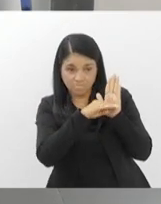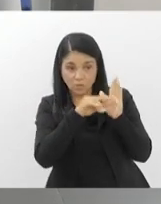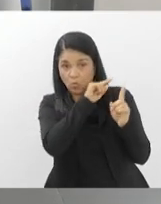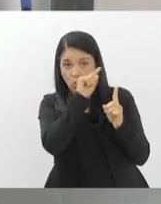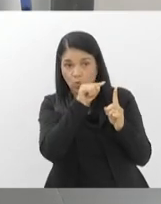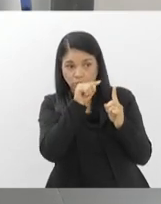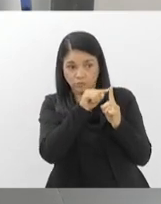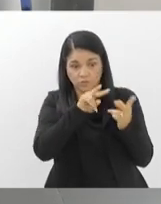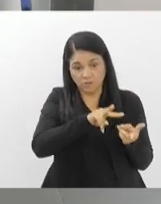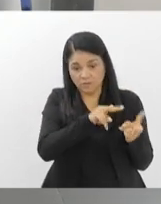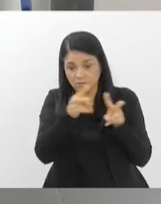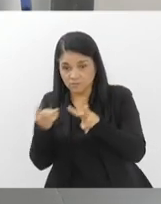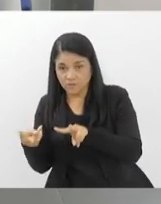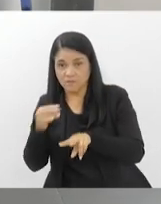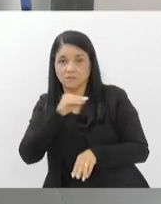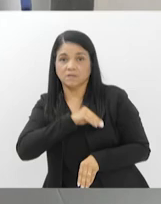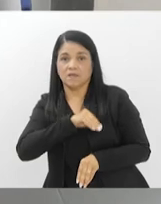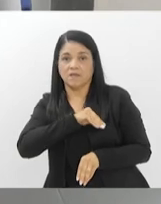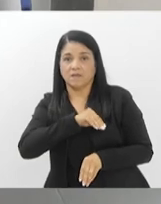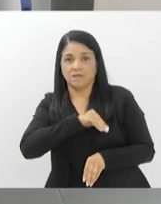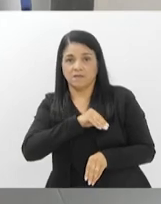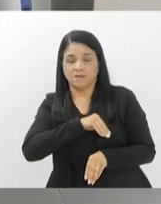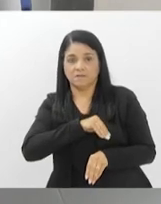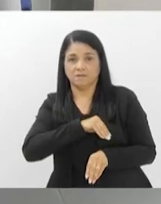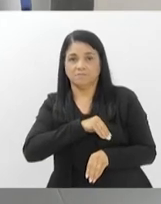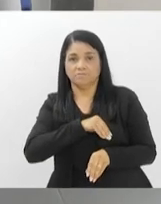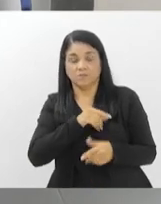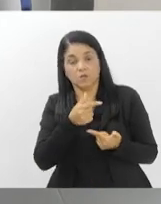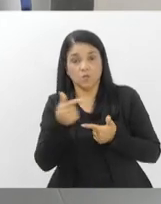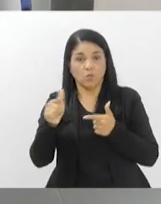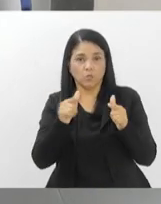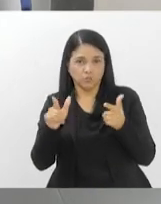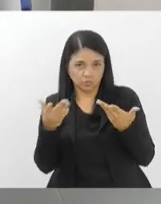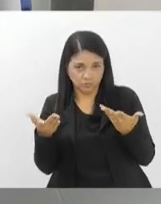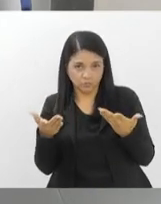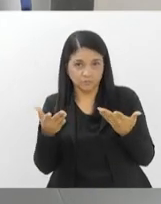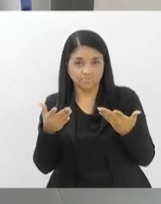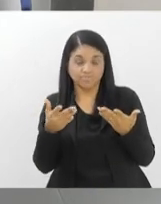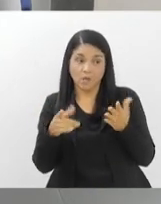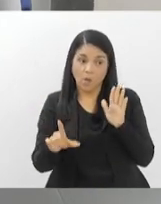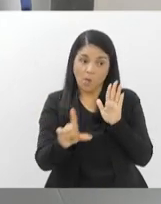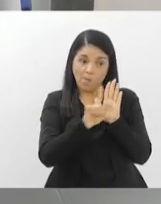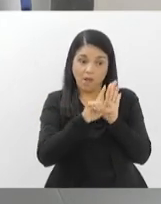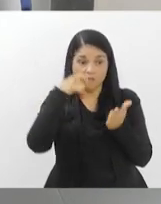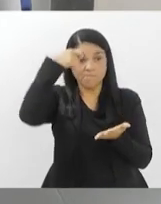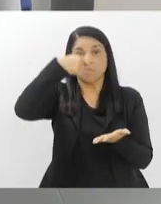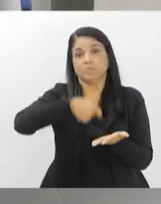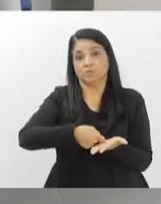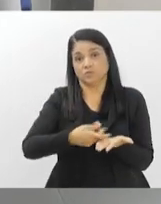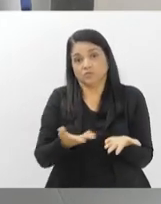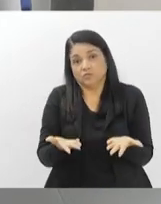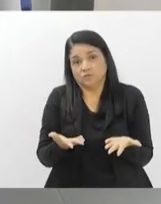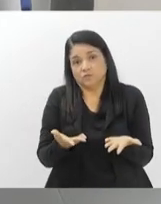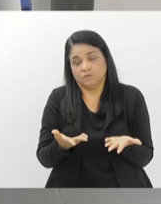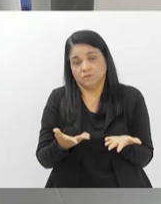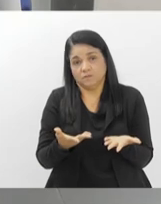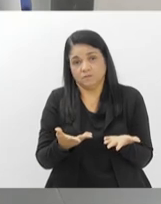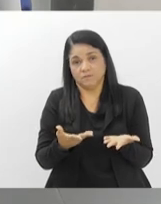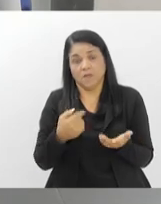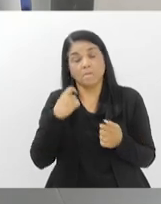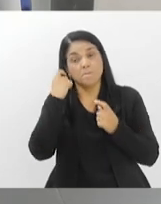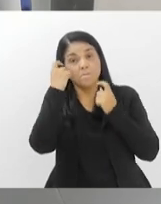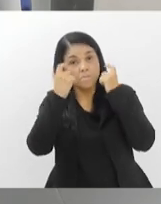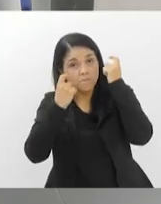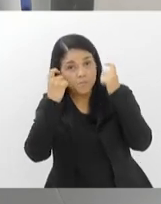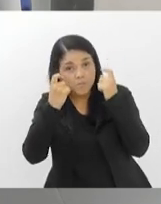objetivo a transferência de renda, entre outras questões. Então, eu diria que é uma lei impositiva. É essa a minha